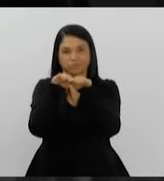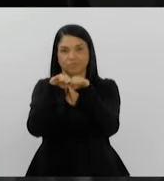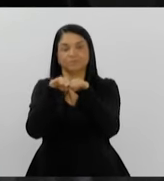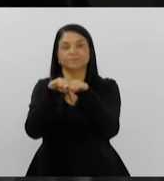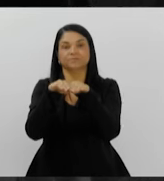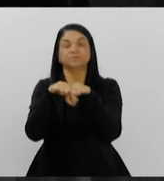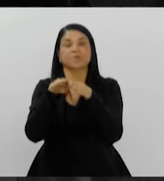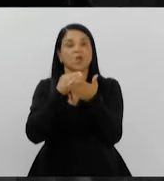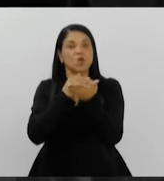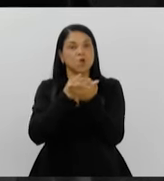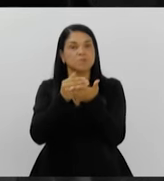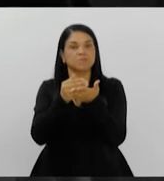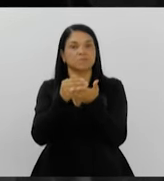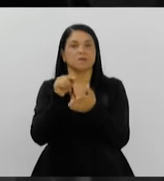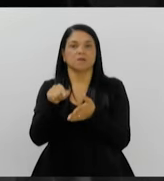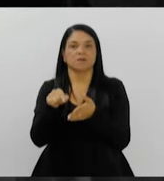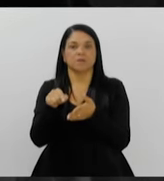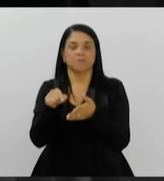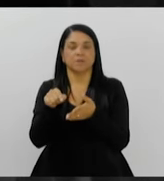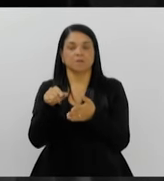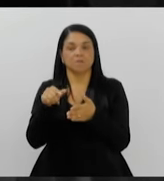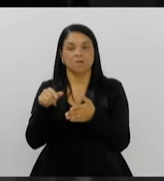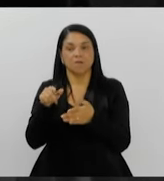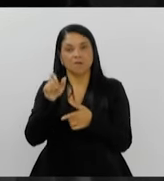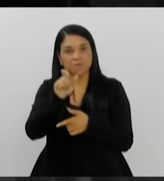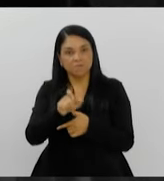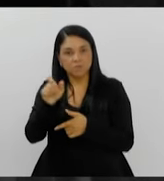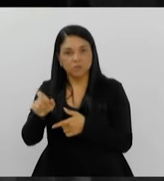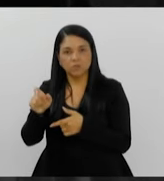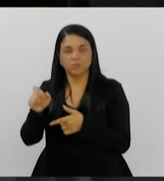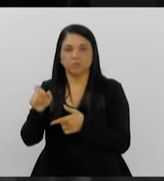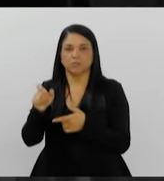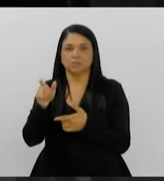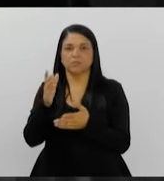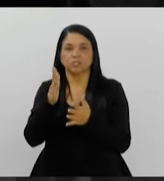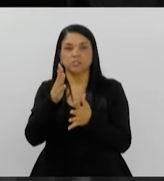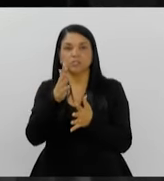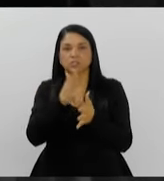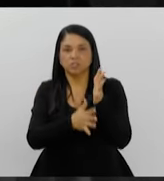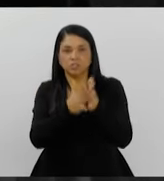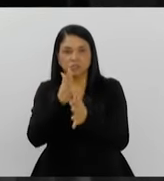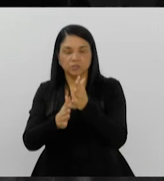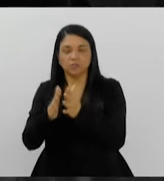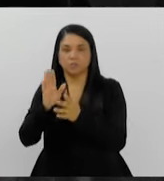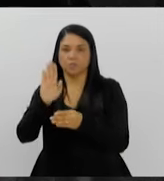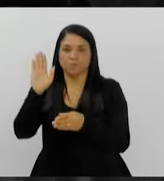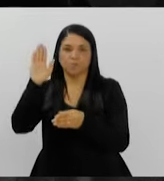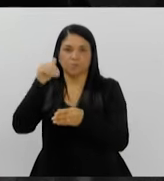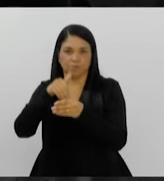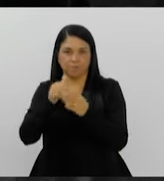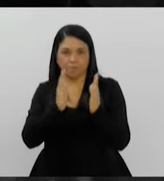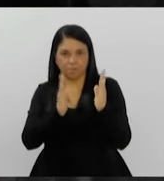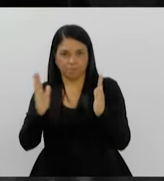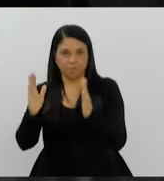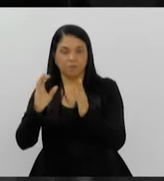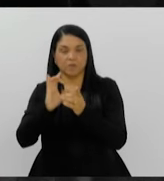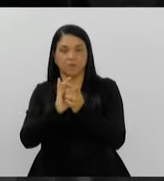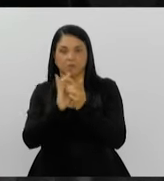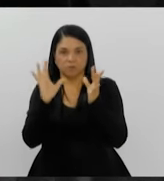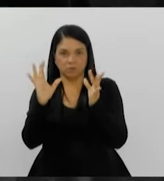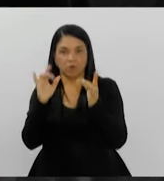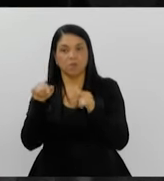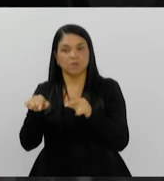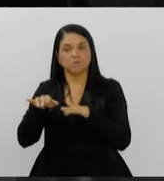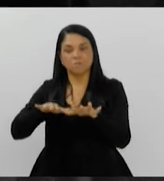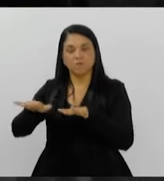aqueles que acabam com o processo eleitoral acabam com a democracia e fazem o que fazem que foi o movimento